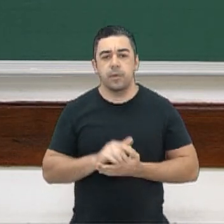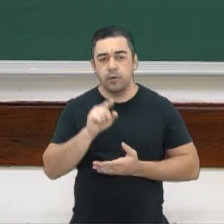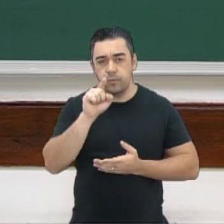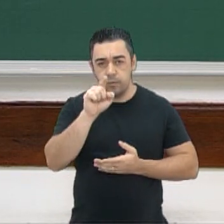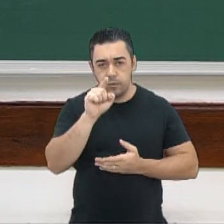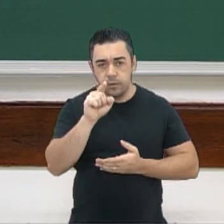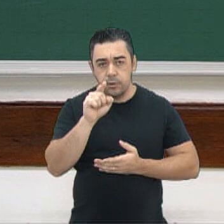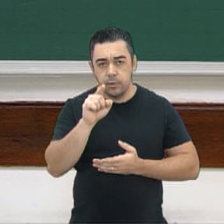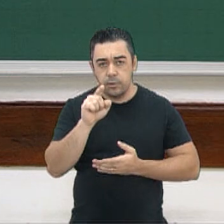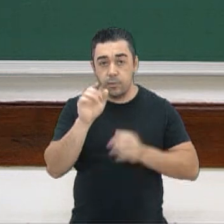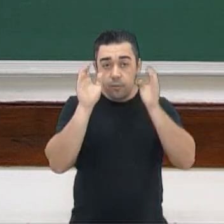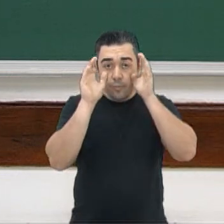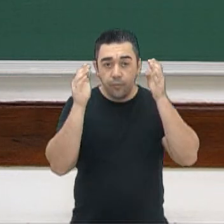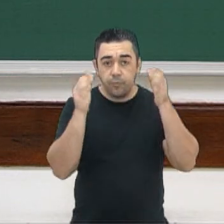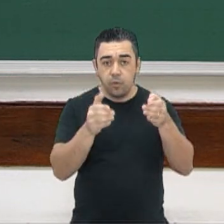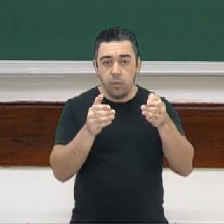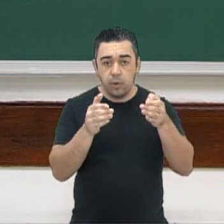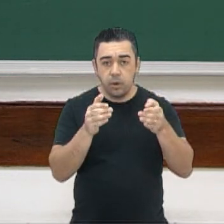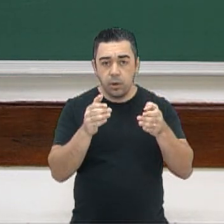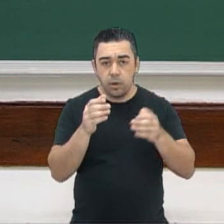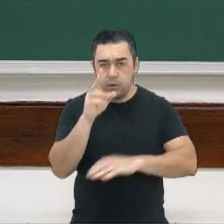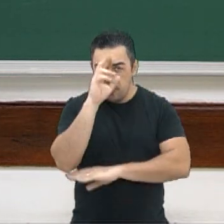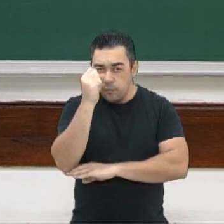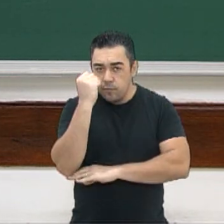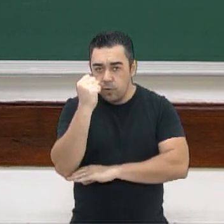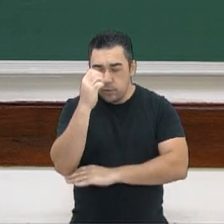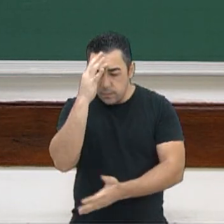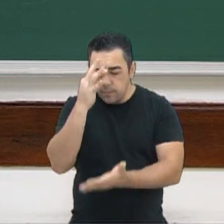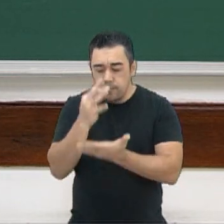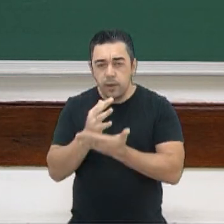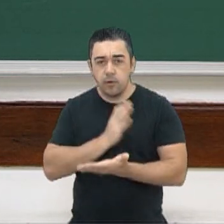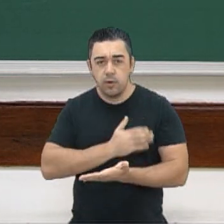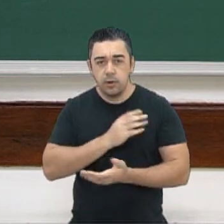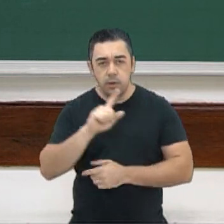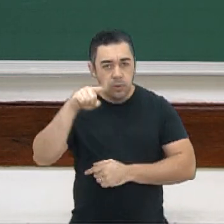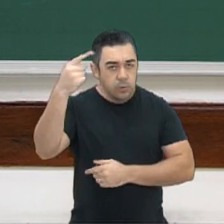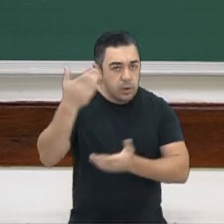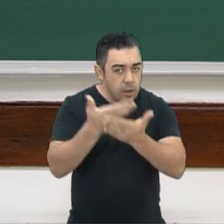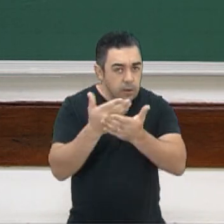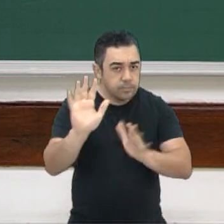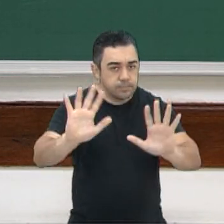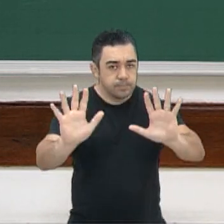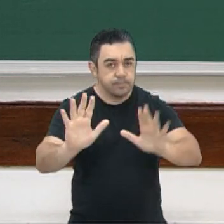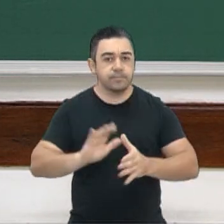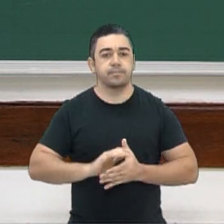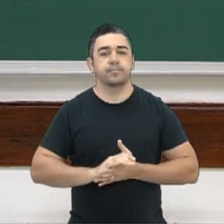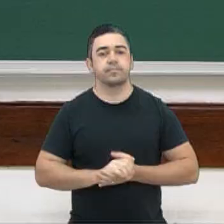sempre, foco, força, fé no coração. Até a próxima. Valeu, galera!